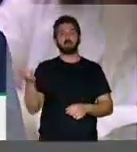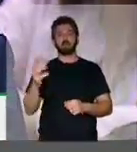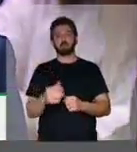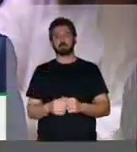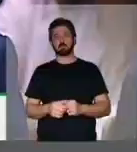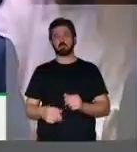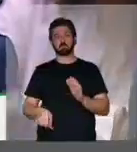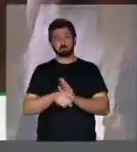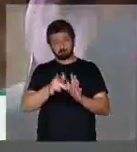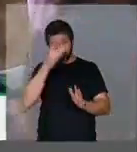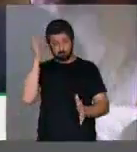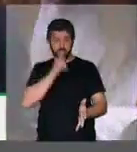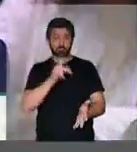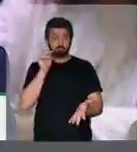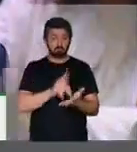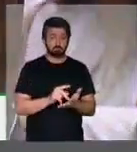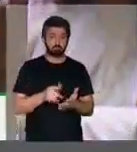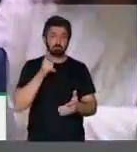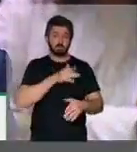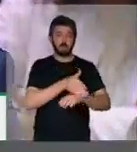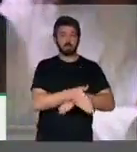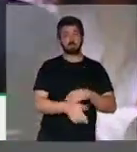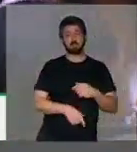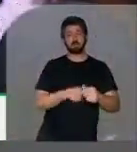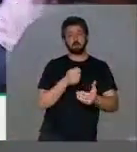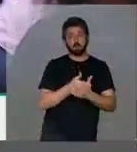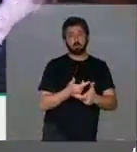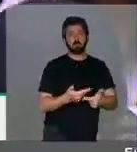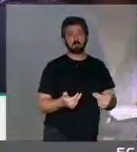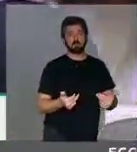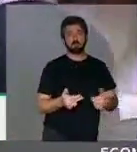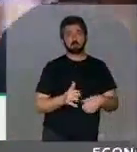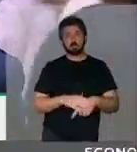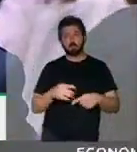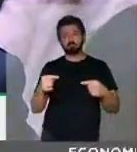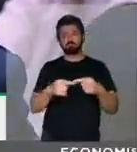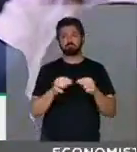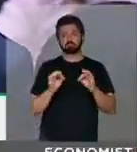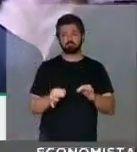efetiva das pessoas de poderem ter acesso ao consumo de forma adequada.